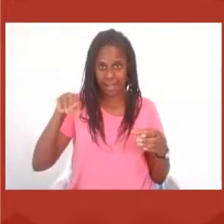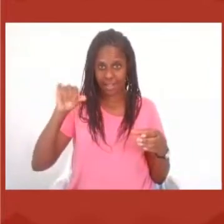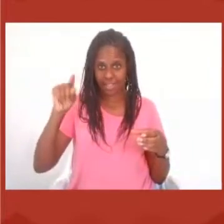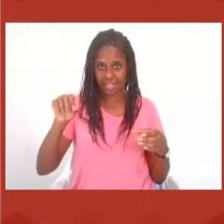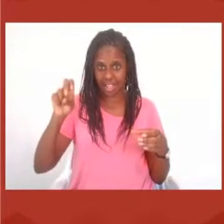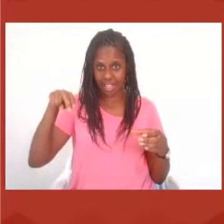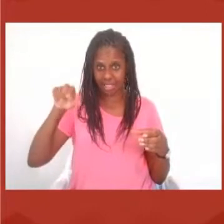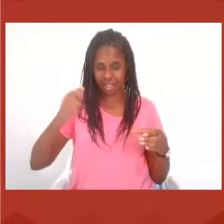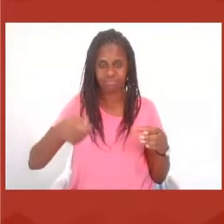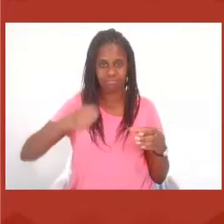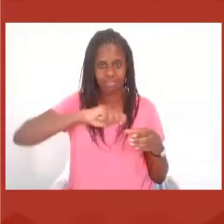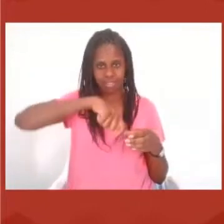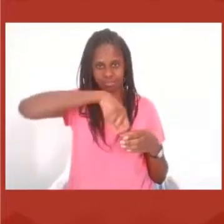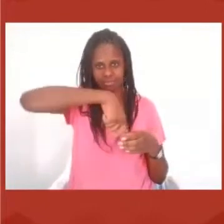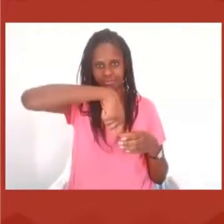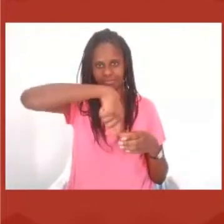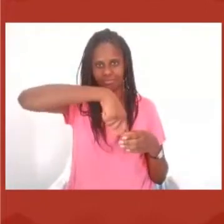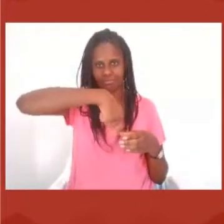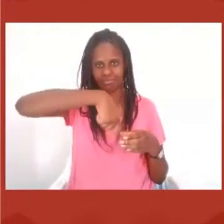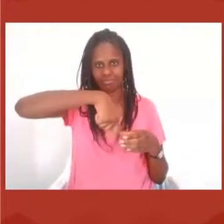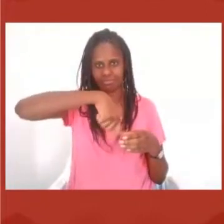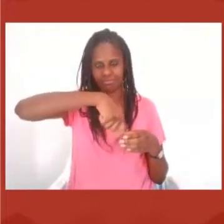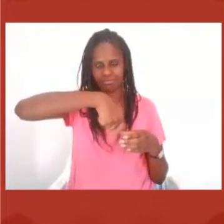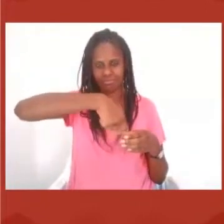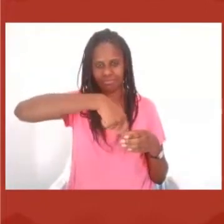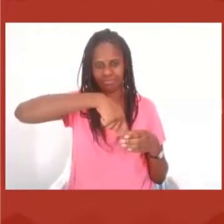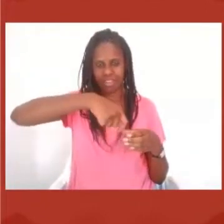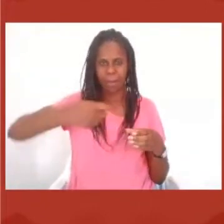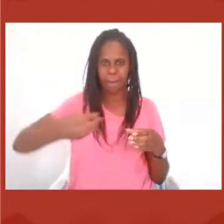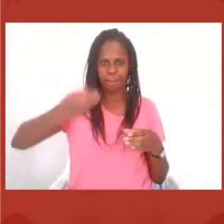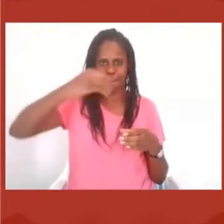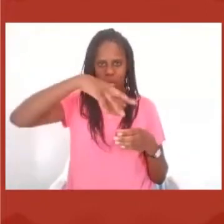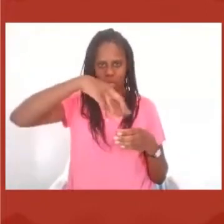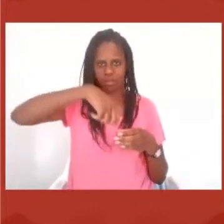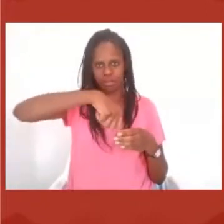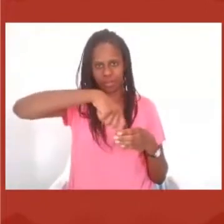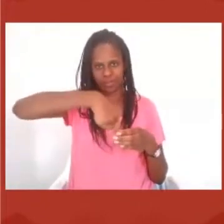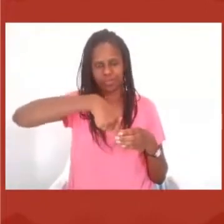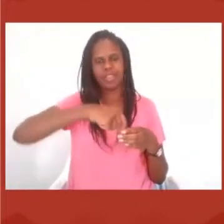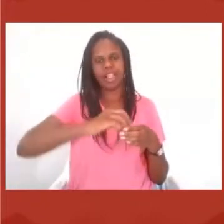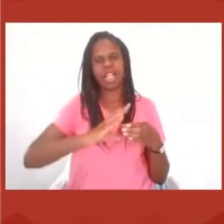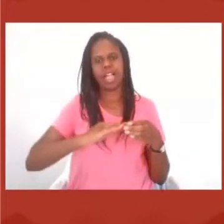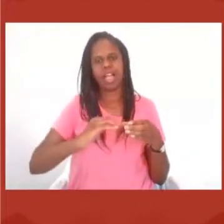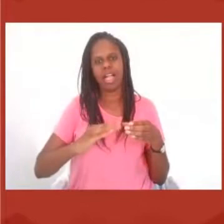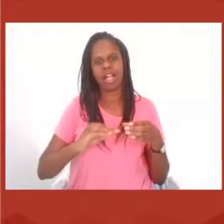na panela. Pode pôr açúcar,